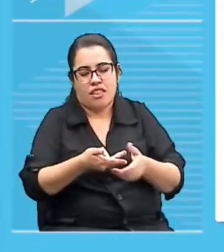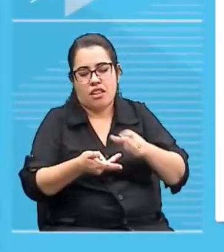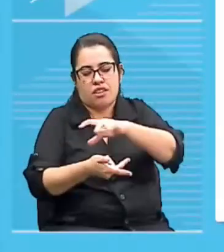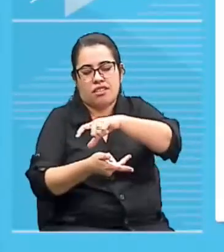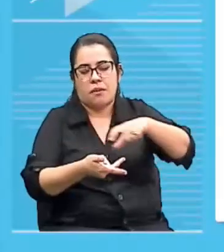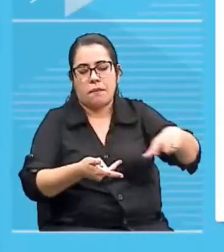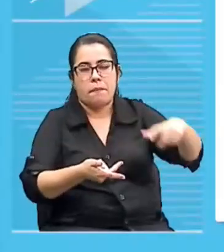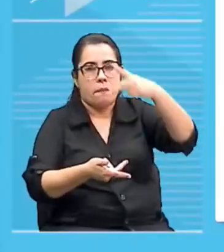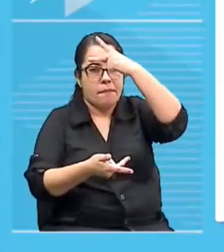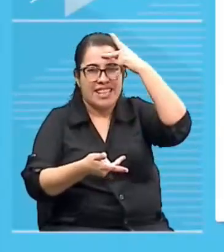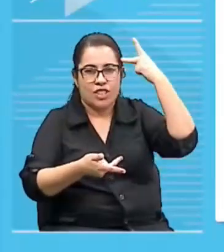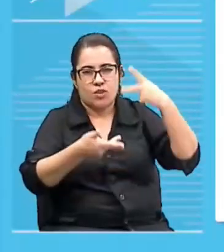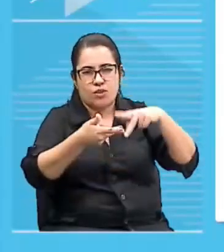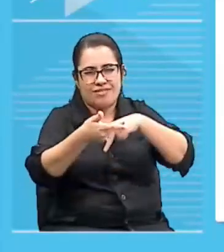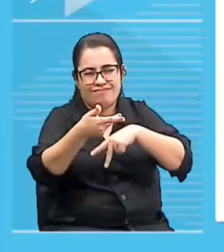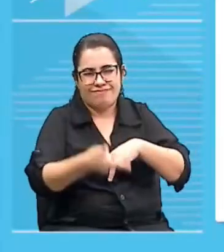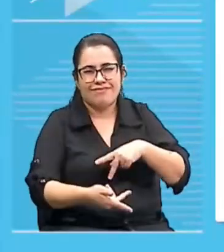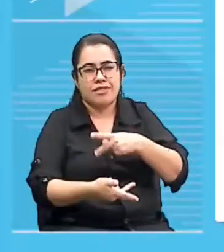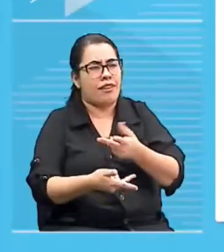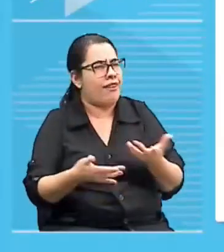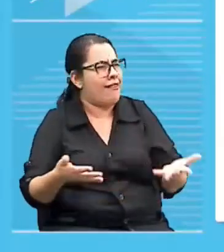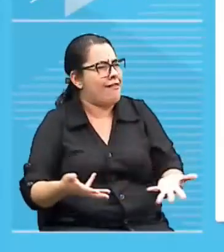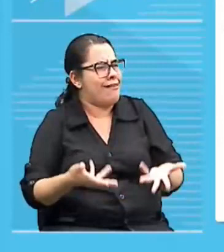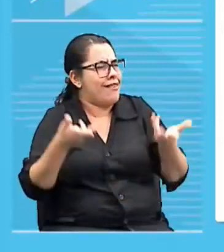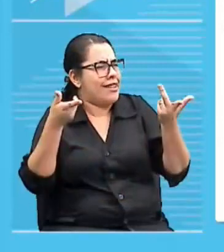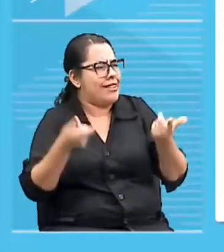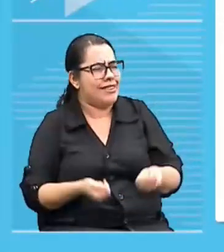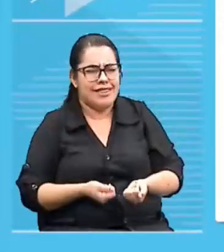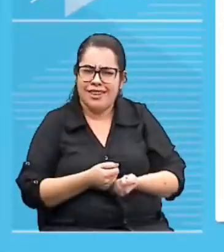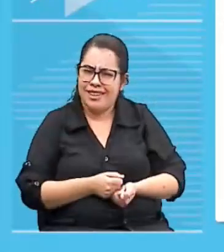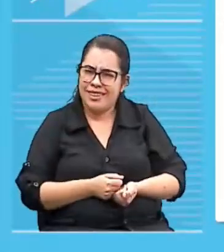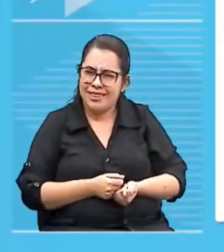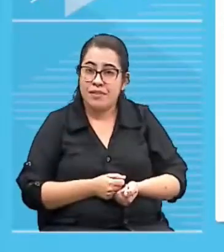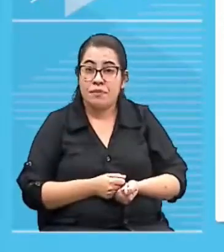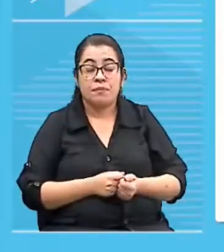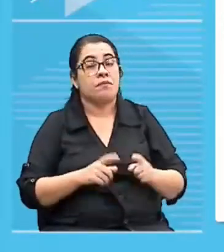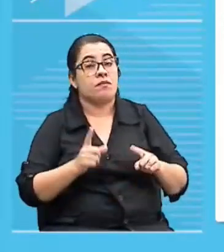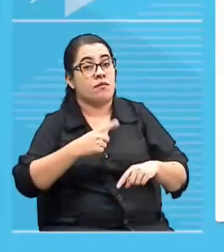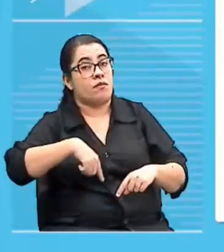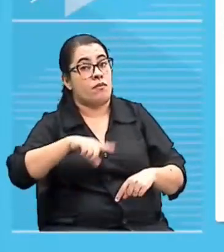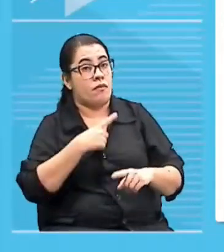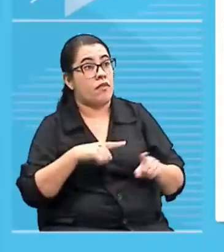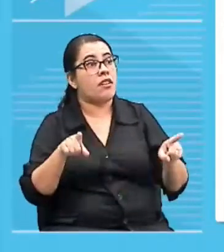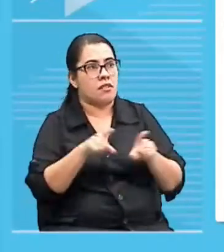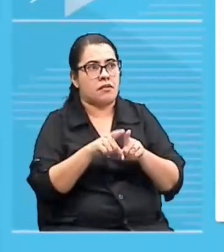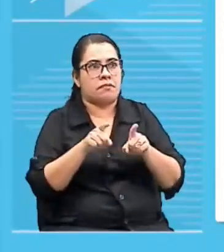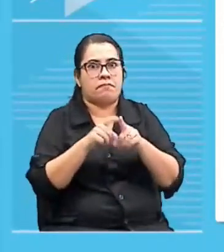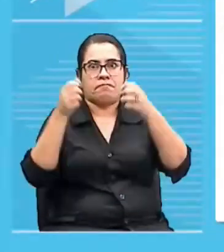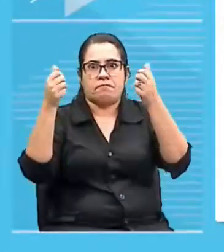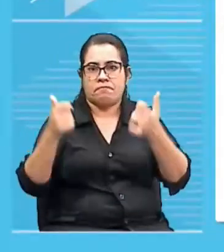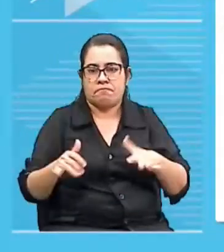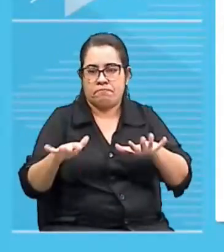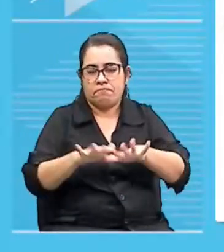Certo? Então, isso daqui, turma, é fantástico, certo? Ainda falando sobre a área